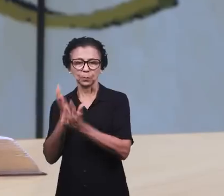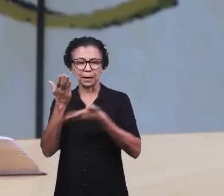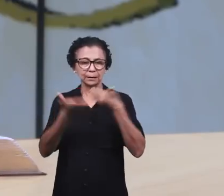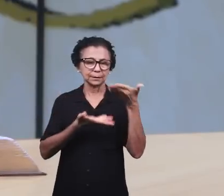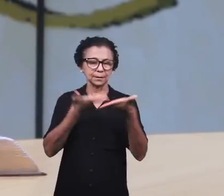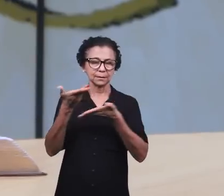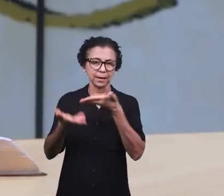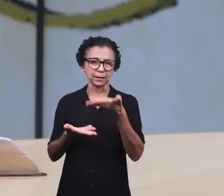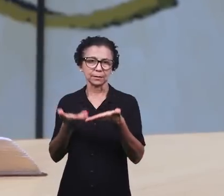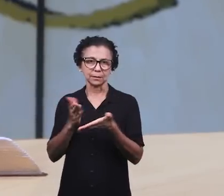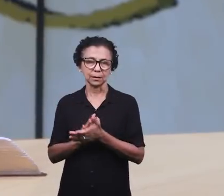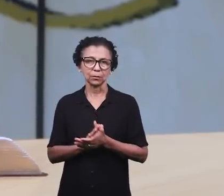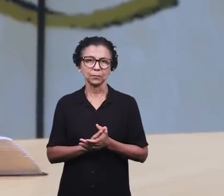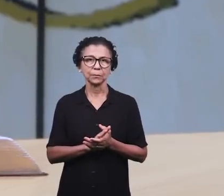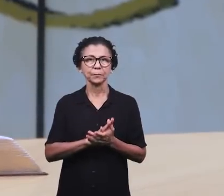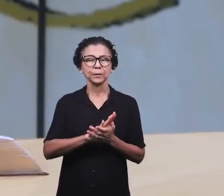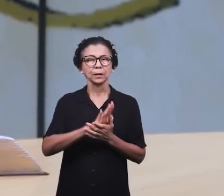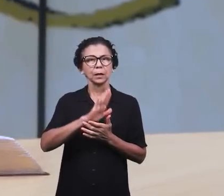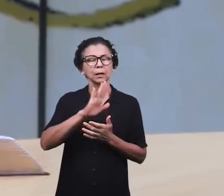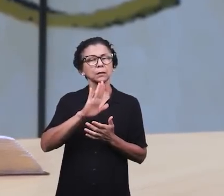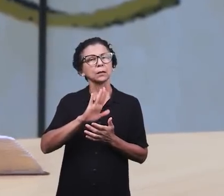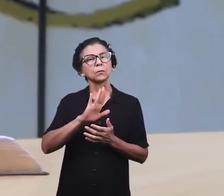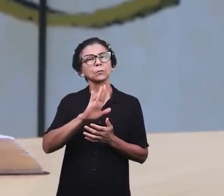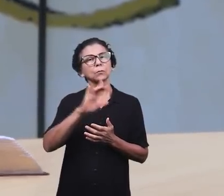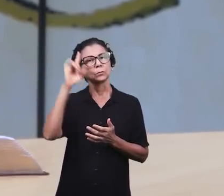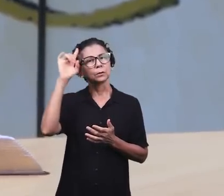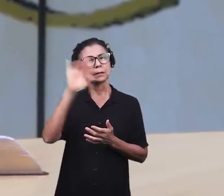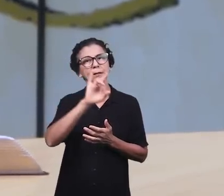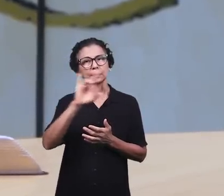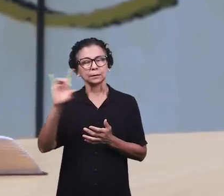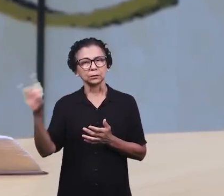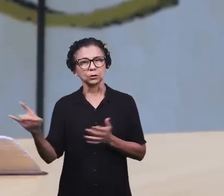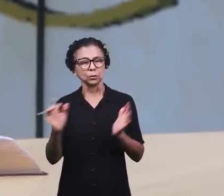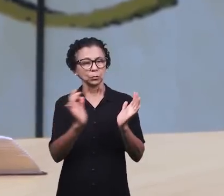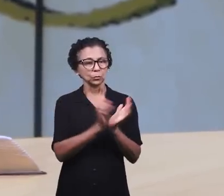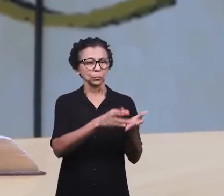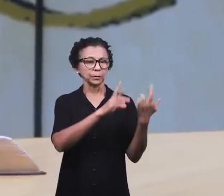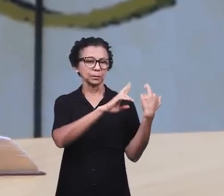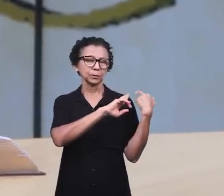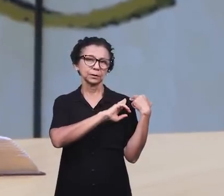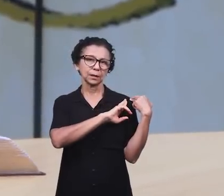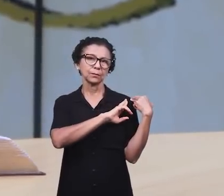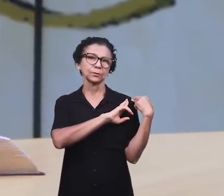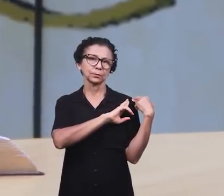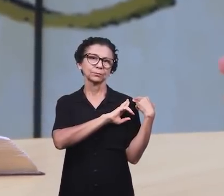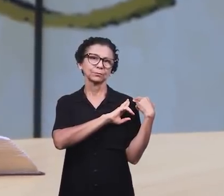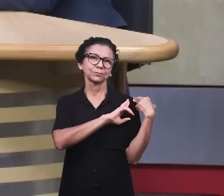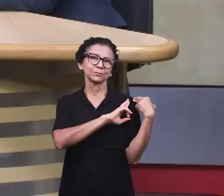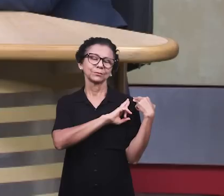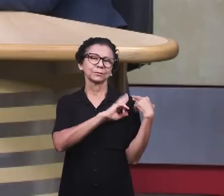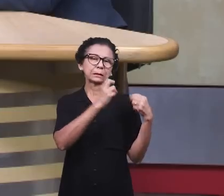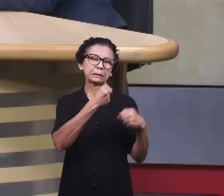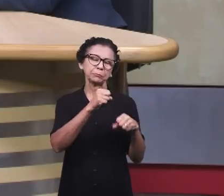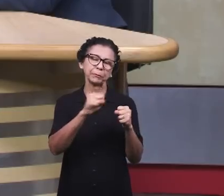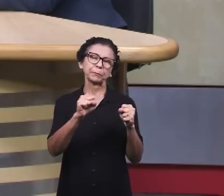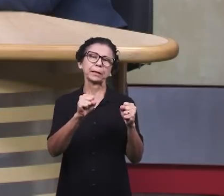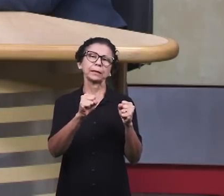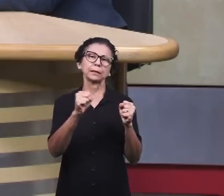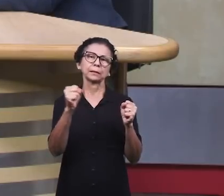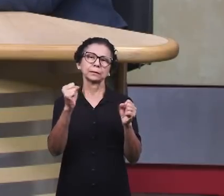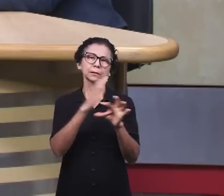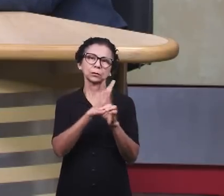esse grupo que vai buscar, vai reunir o culto profético para saber o que o Senhor quer naquele culto, né, naquele dia. E o grupo de assistência,